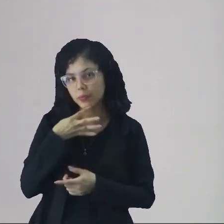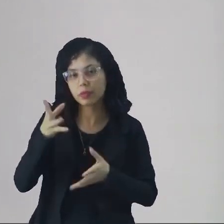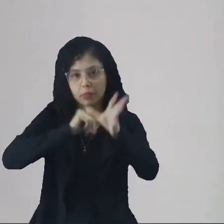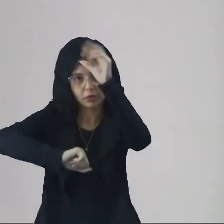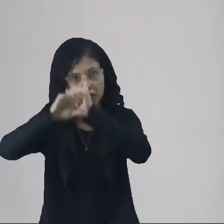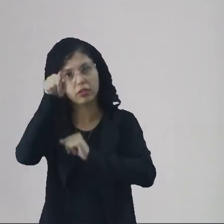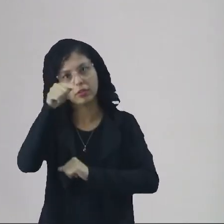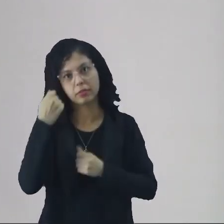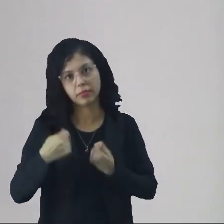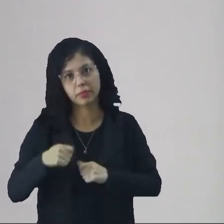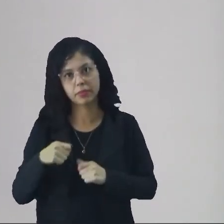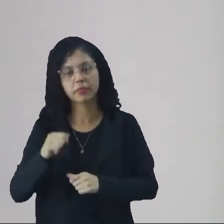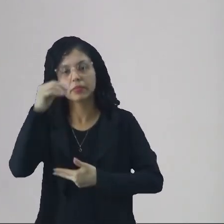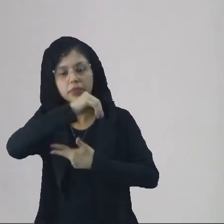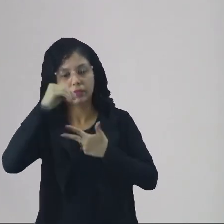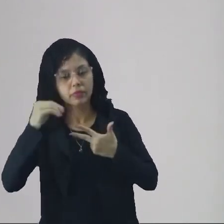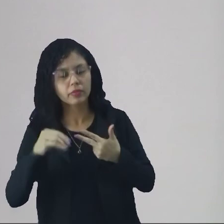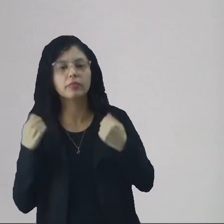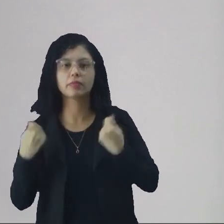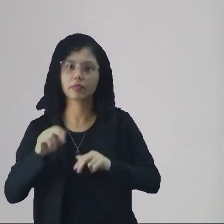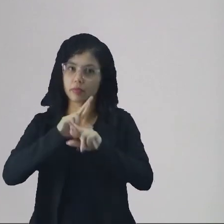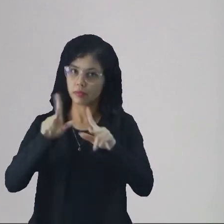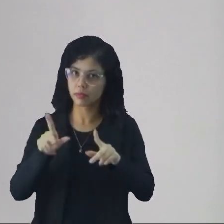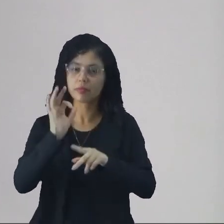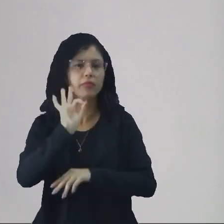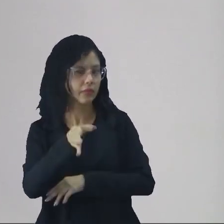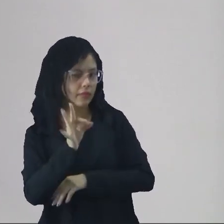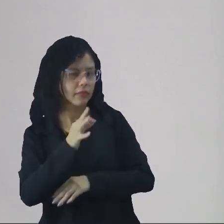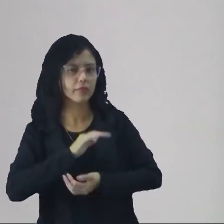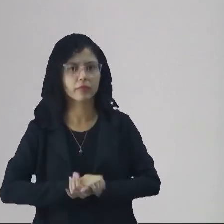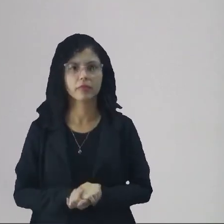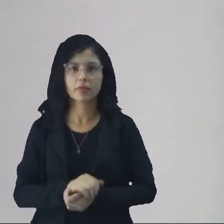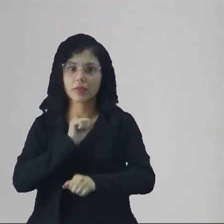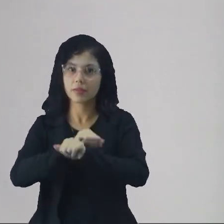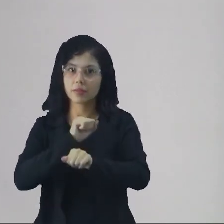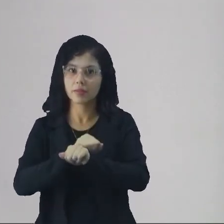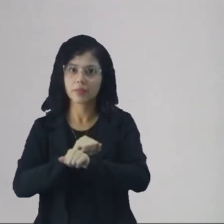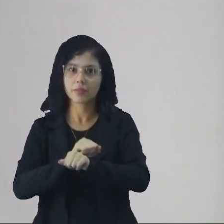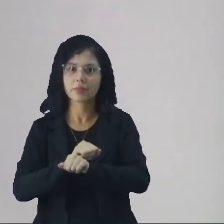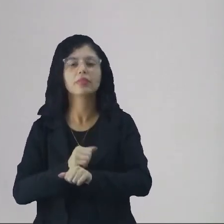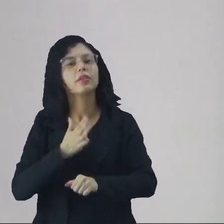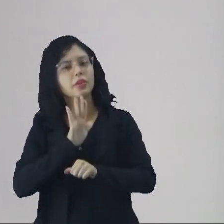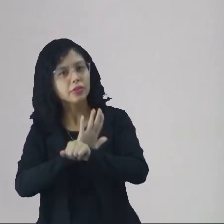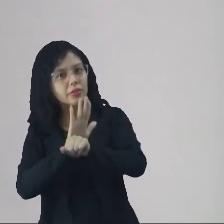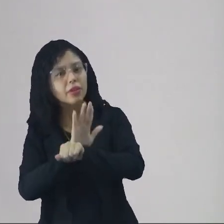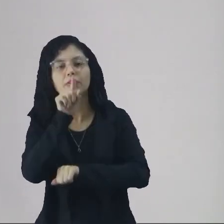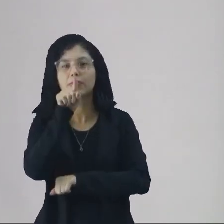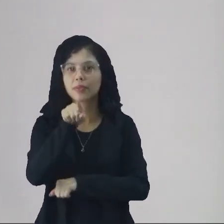você precisa e para o Enem você tem que ter esse diferencial, certinho? Eu espero realmente poder ter